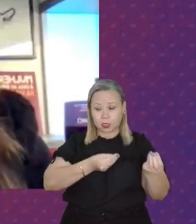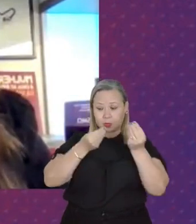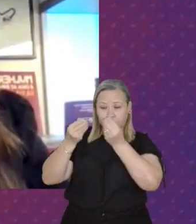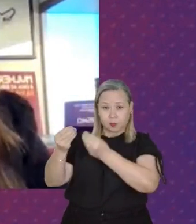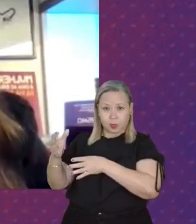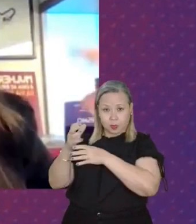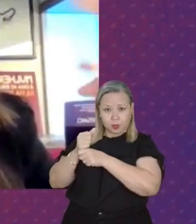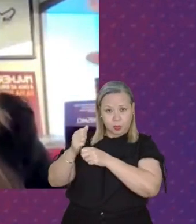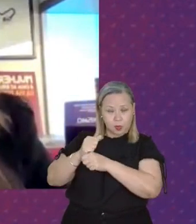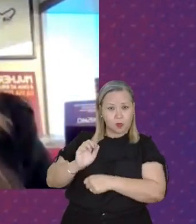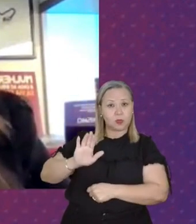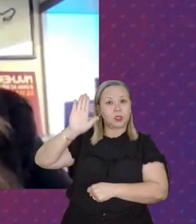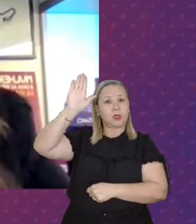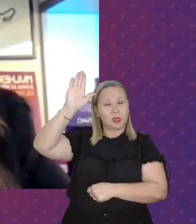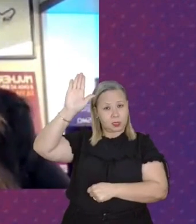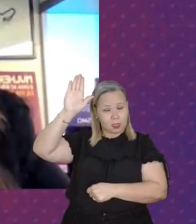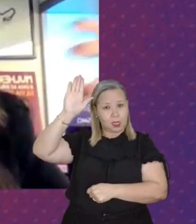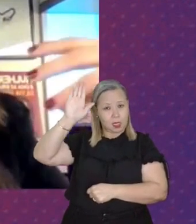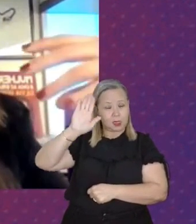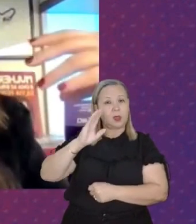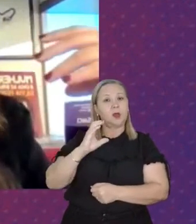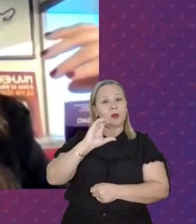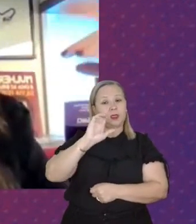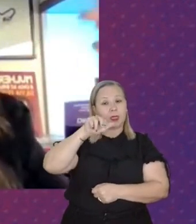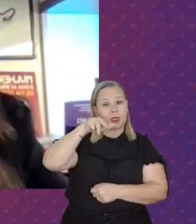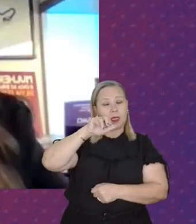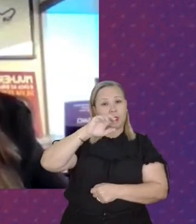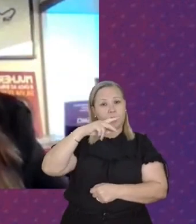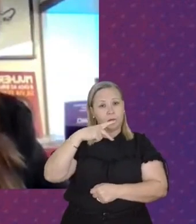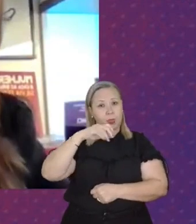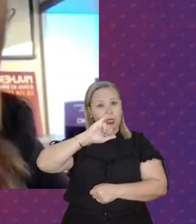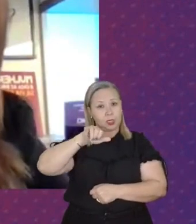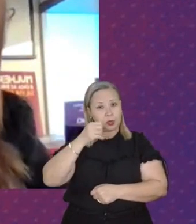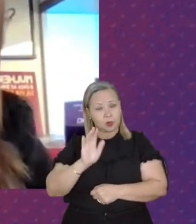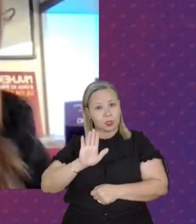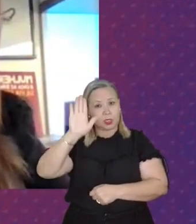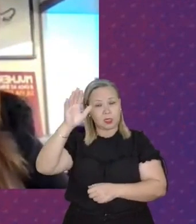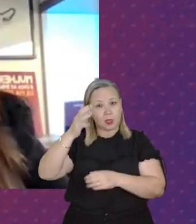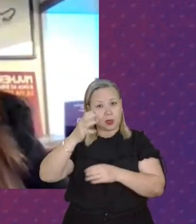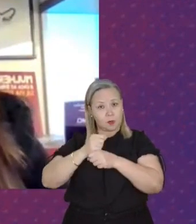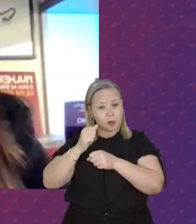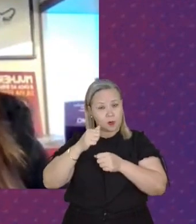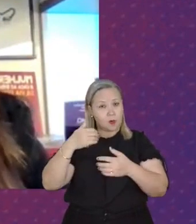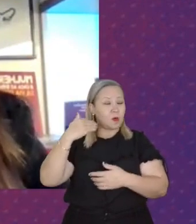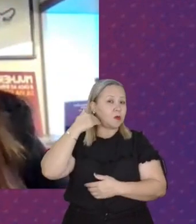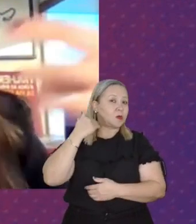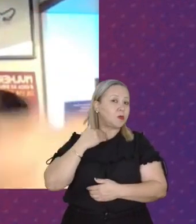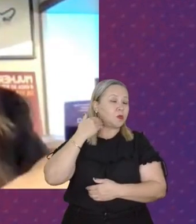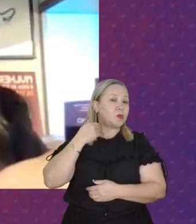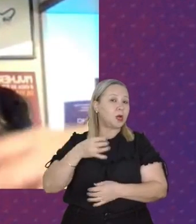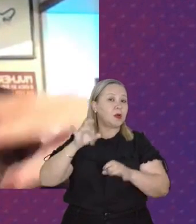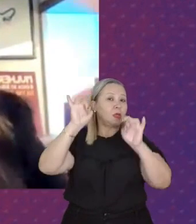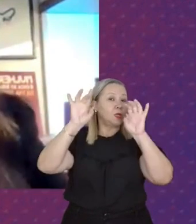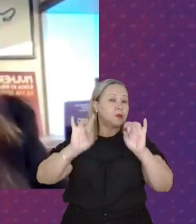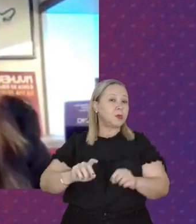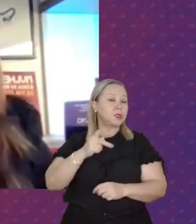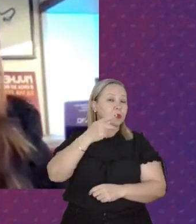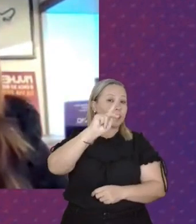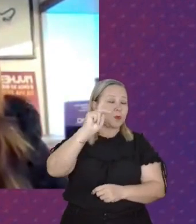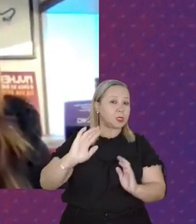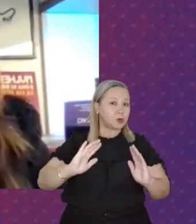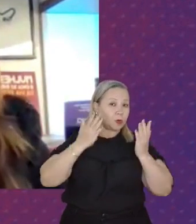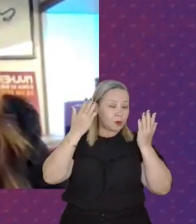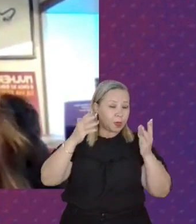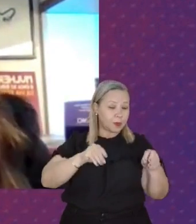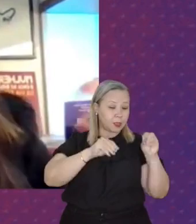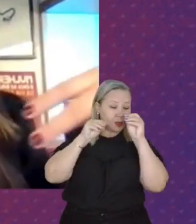de candidata, você vai abrir um CNPJ de candidata, você vai ter uma conta bancária específica para a sua campanha, aí essa empresa vai transferir os valores